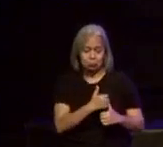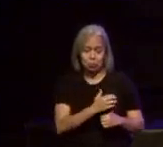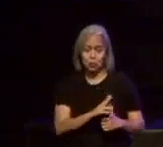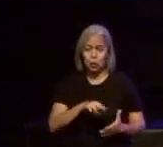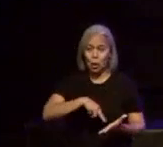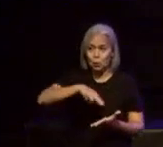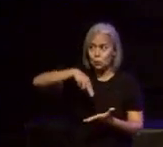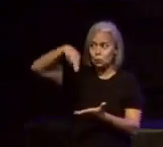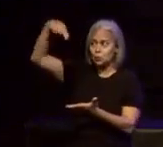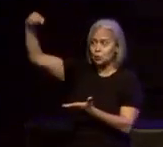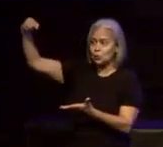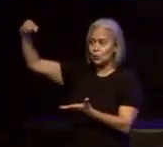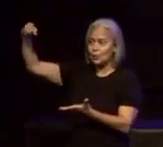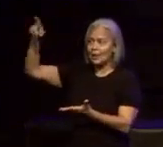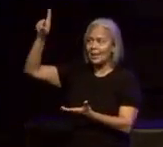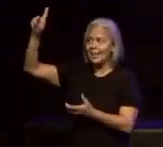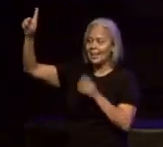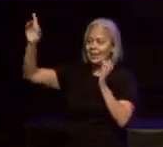capacitar coletivamente.